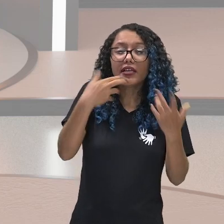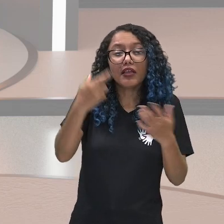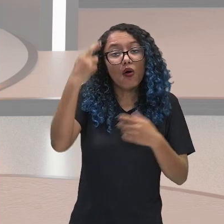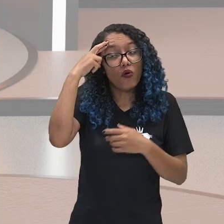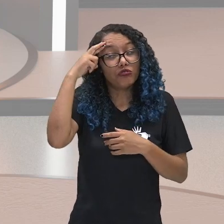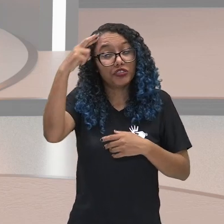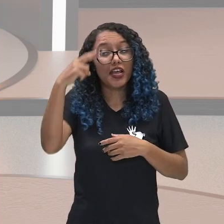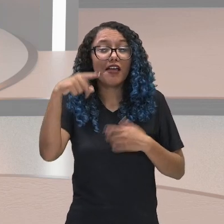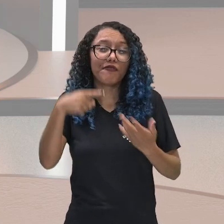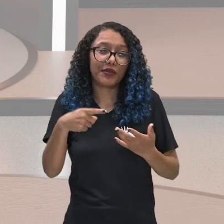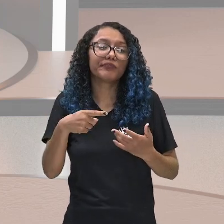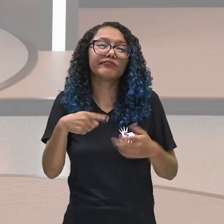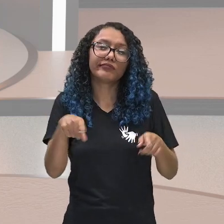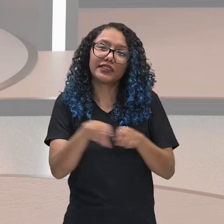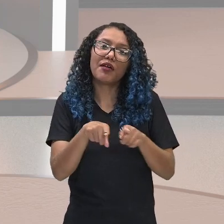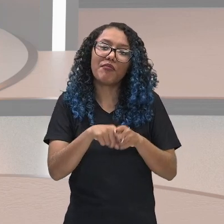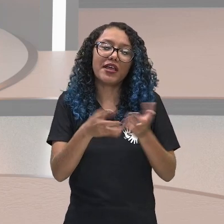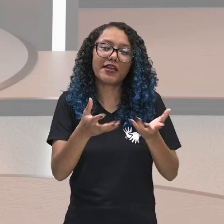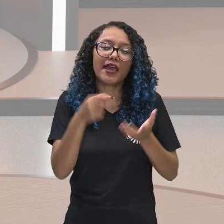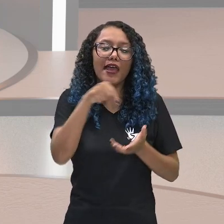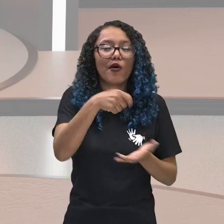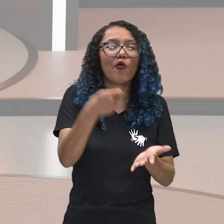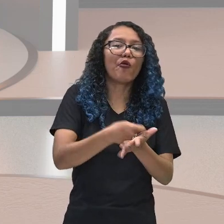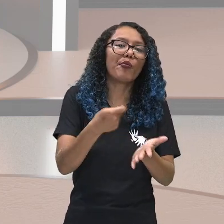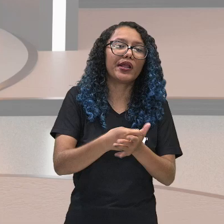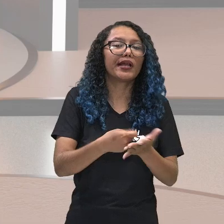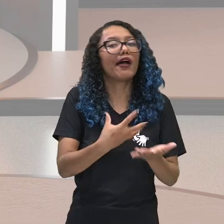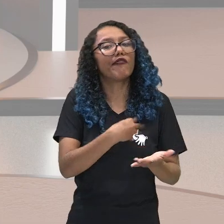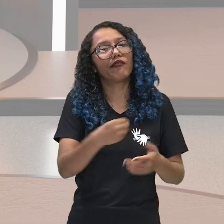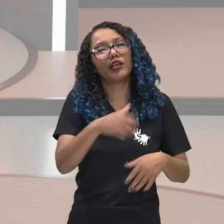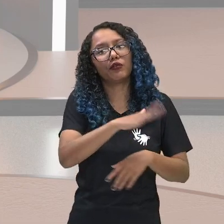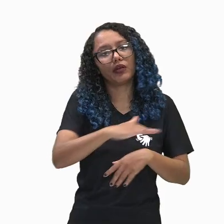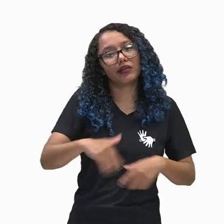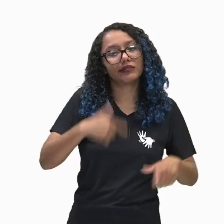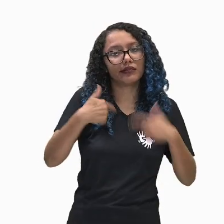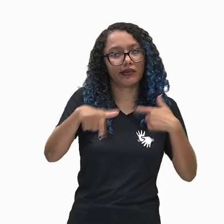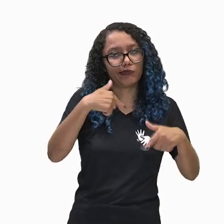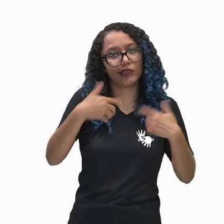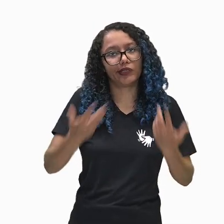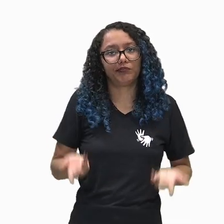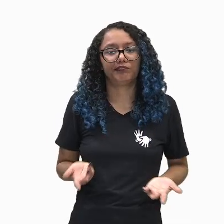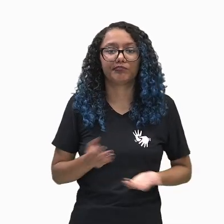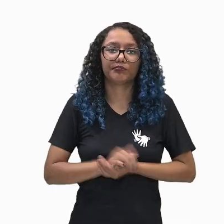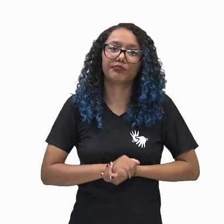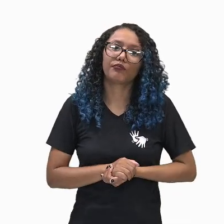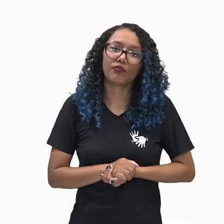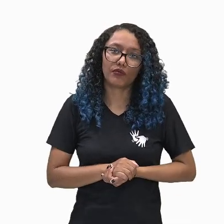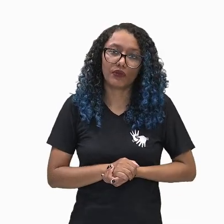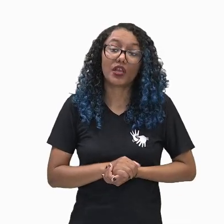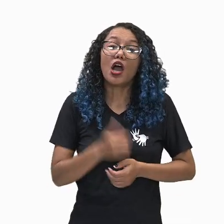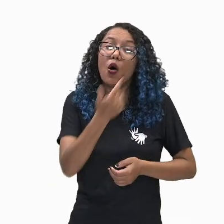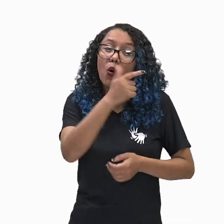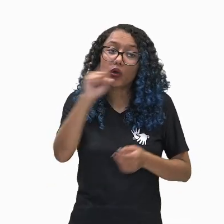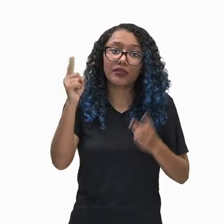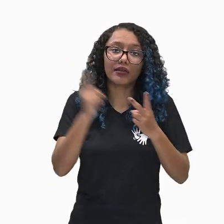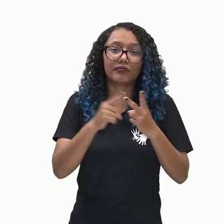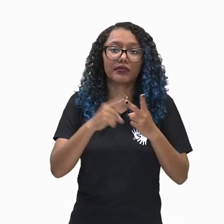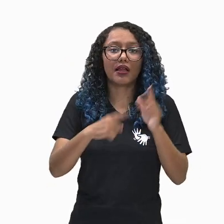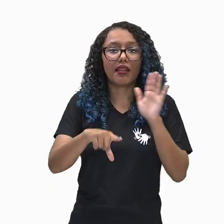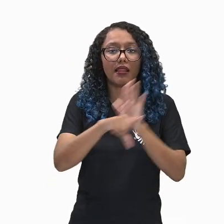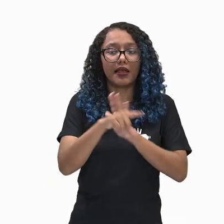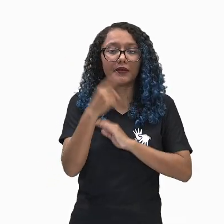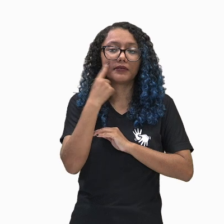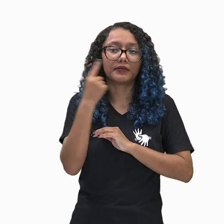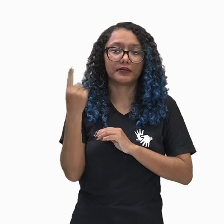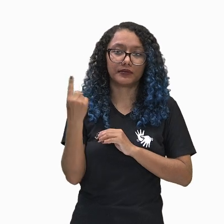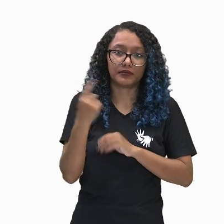então dessa criança, da mão de obra então dessa criança, tá? E uma outra lei que é importante falar é a lei dos sexagenários, que ela é